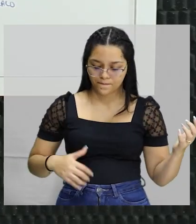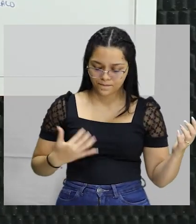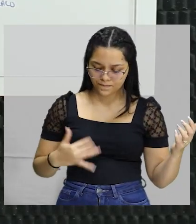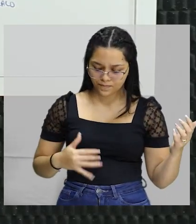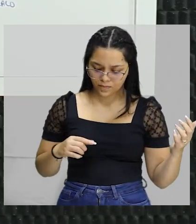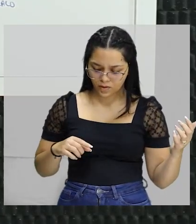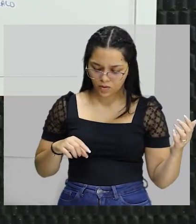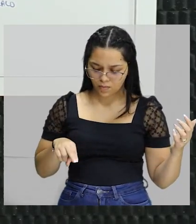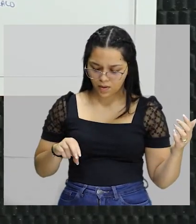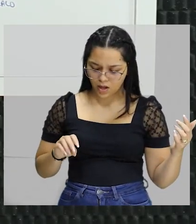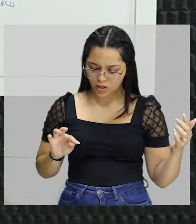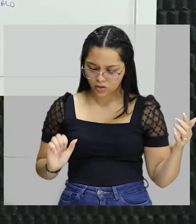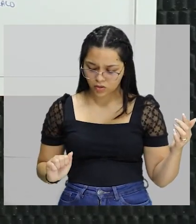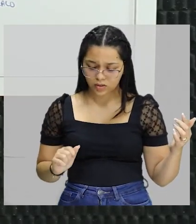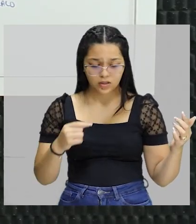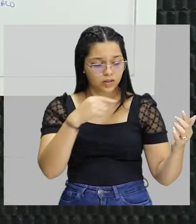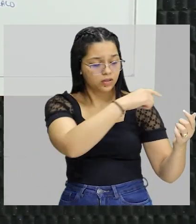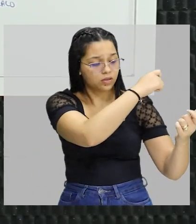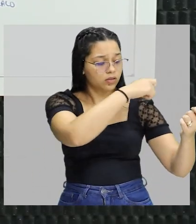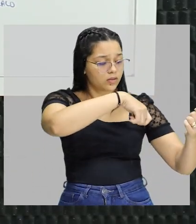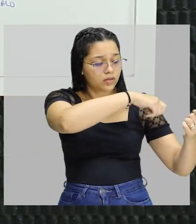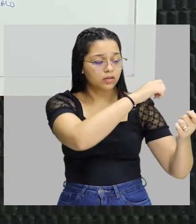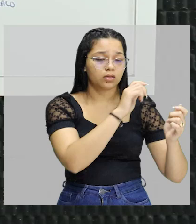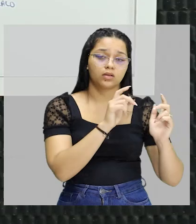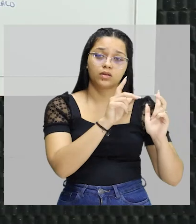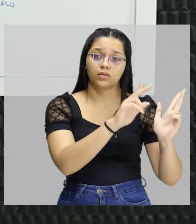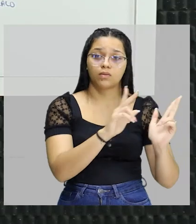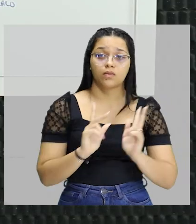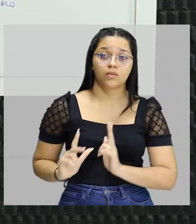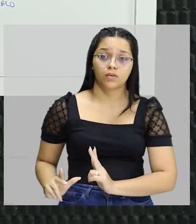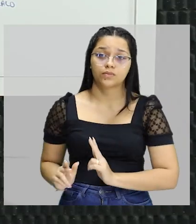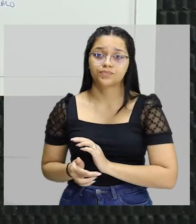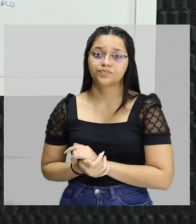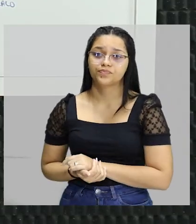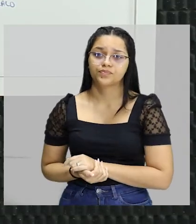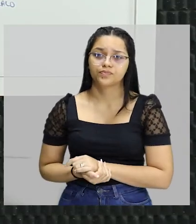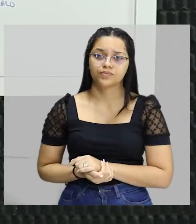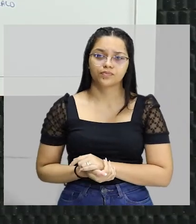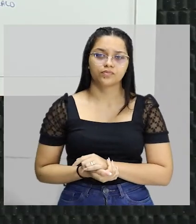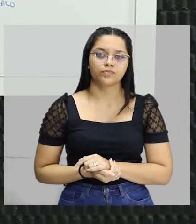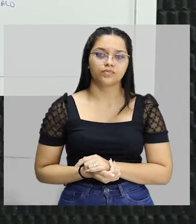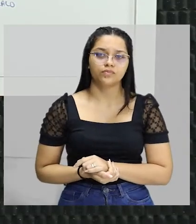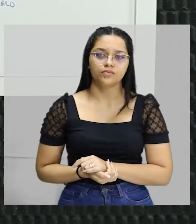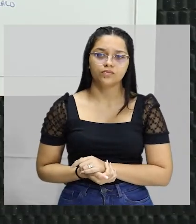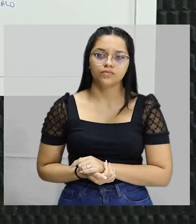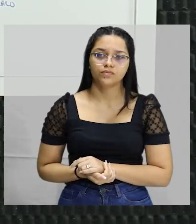uma nota musical e o violino vai emitir essa mesma nota musical, ok?